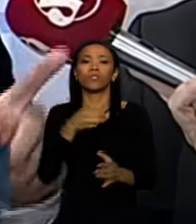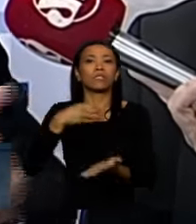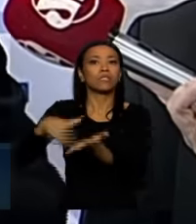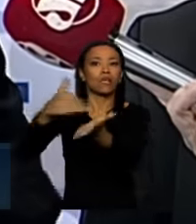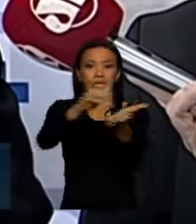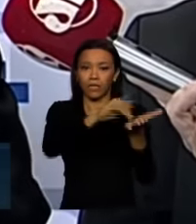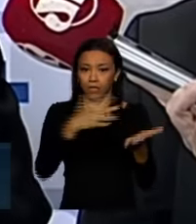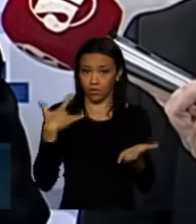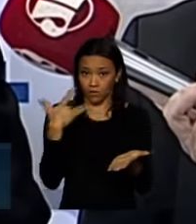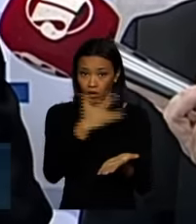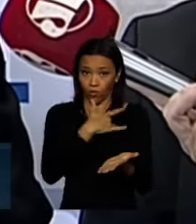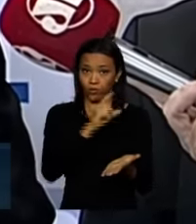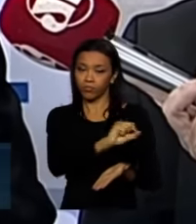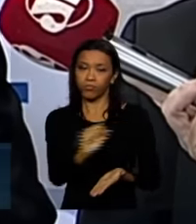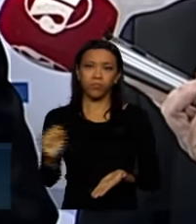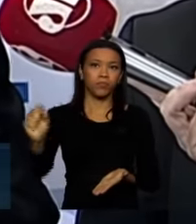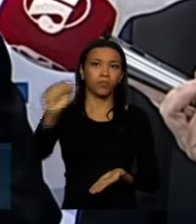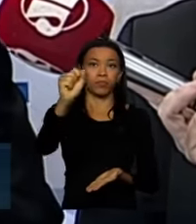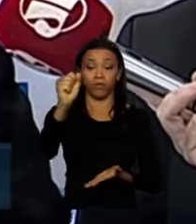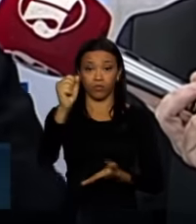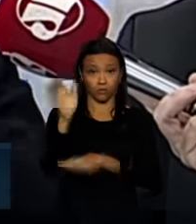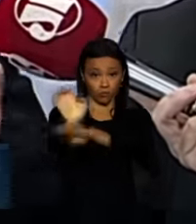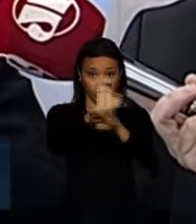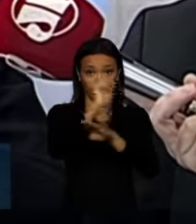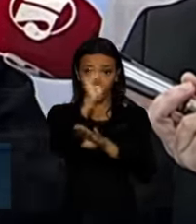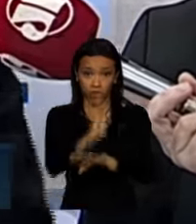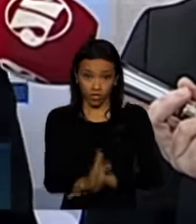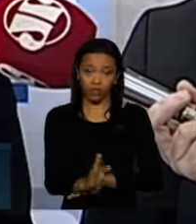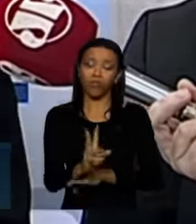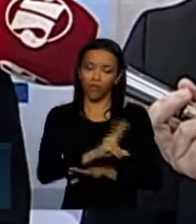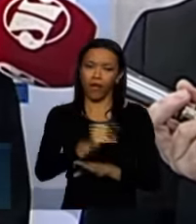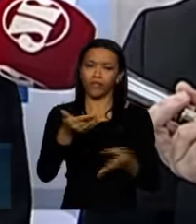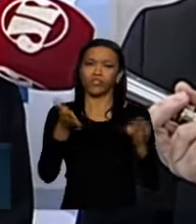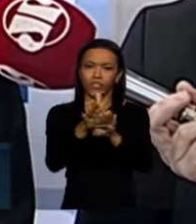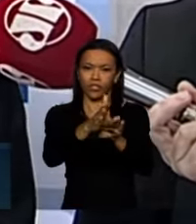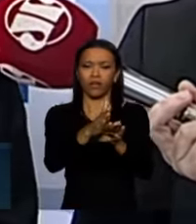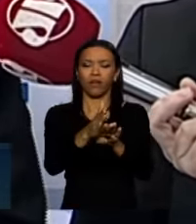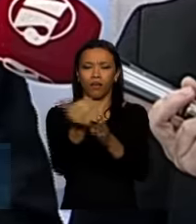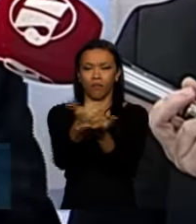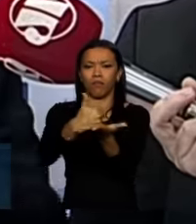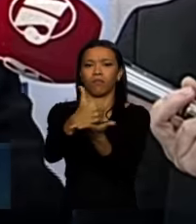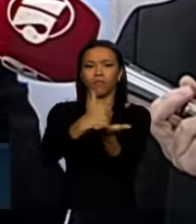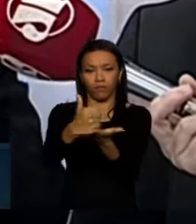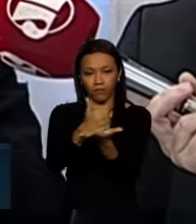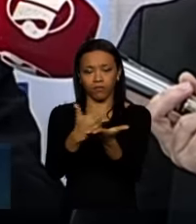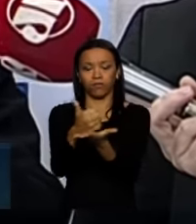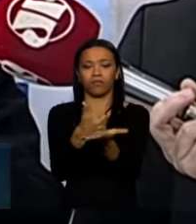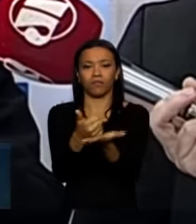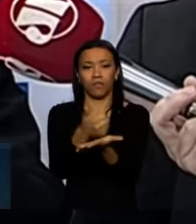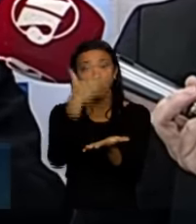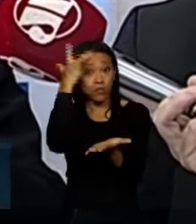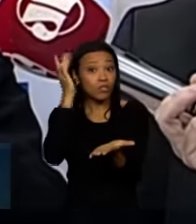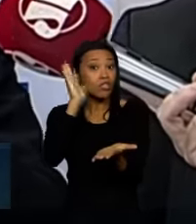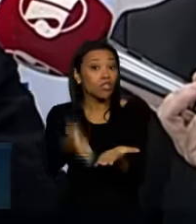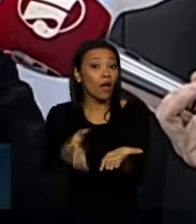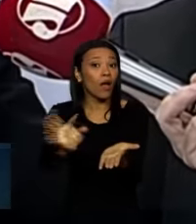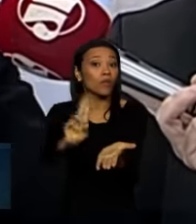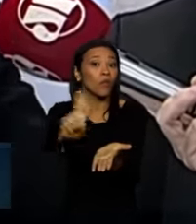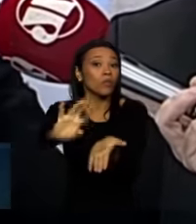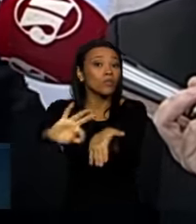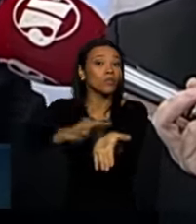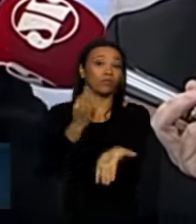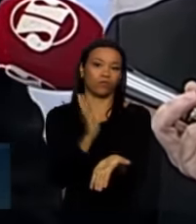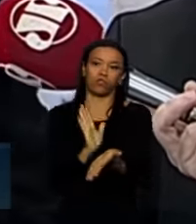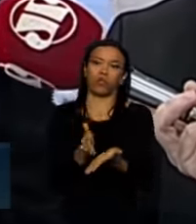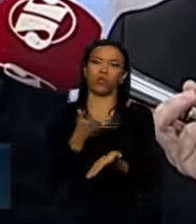secretarias de saúde do Brasil do dos estados do Brasil esse remédio estará a disposição daqueles que estão cadastrad quem